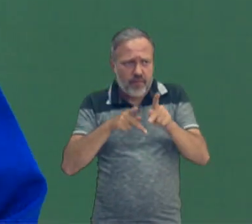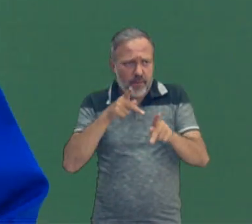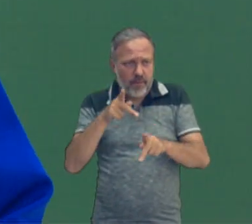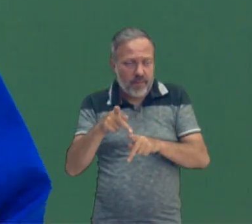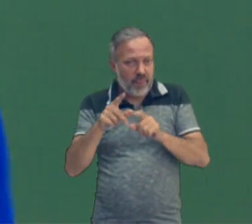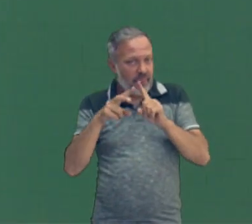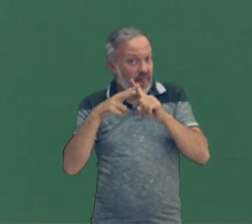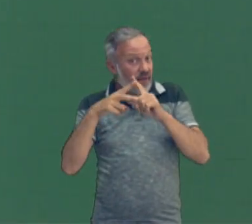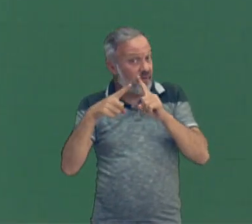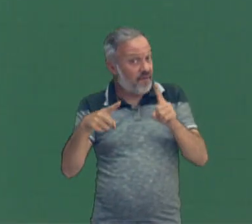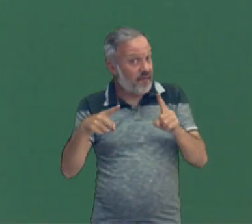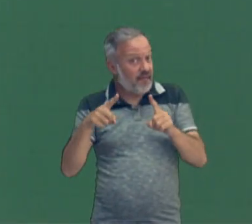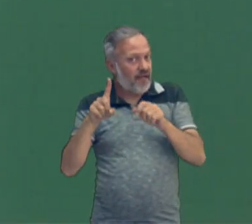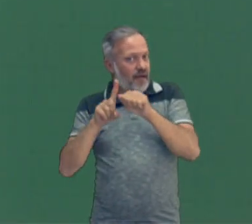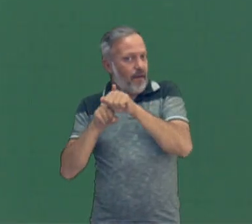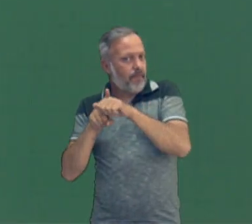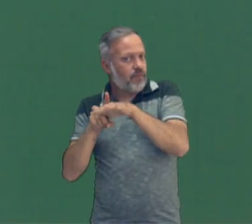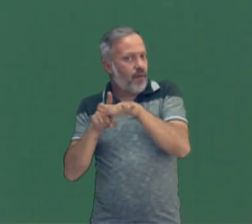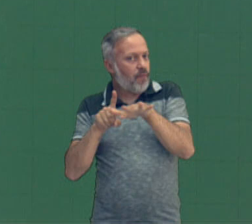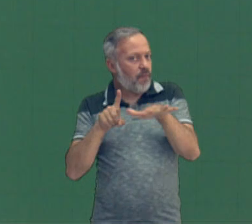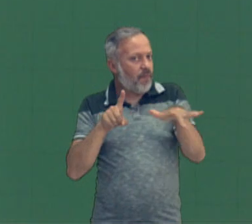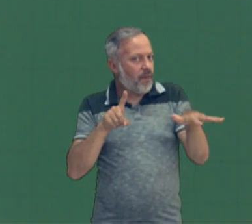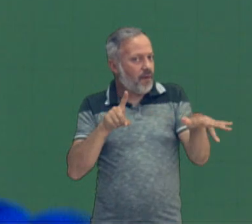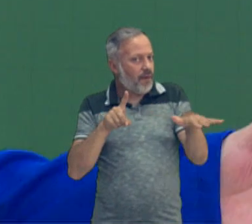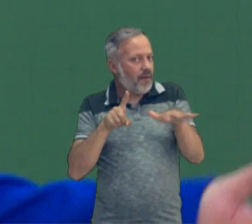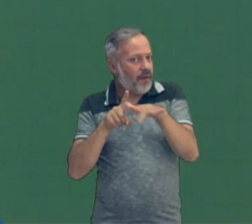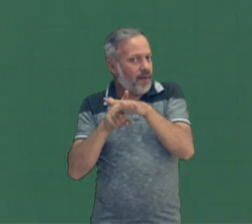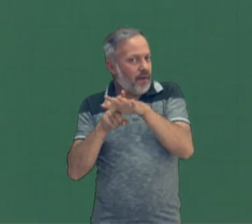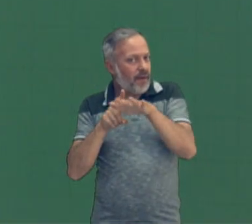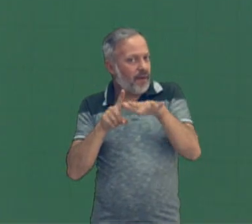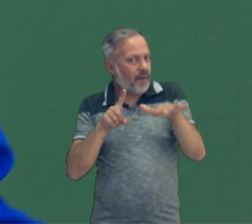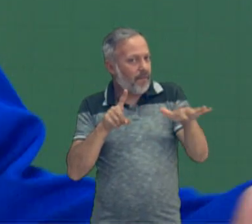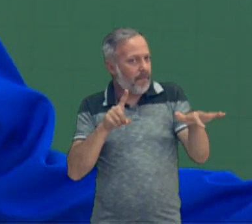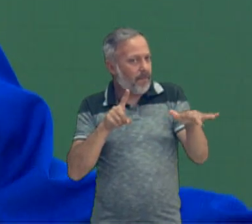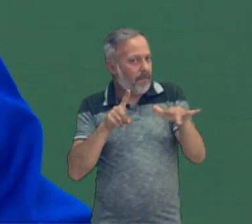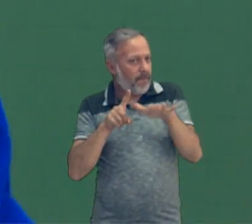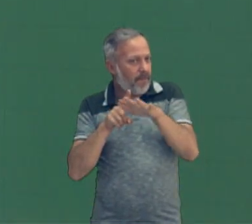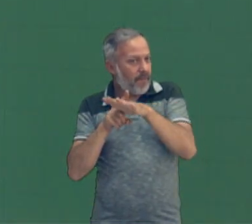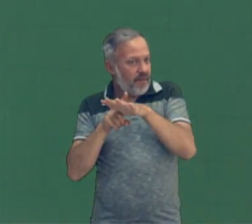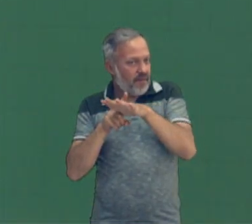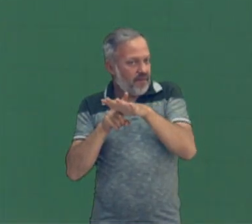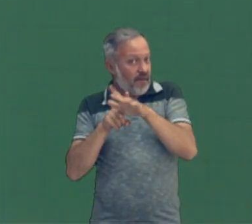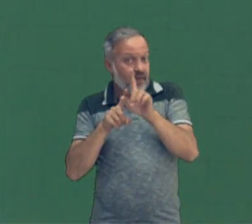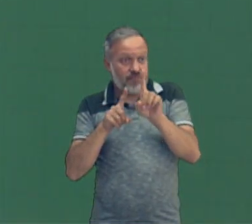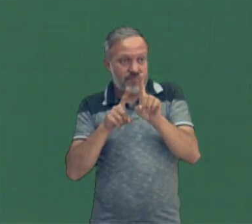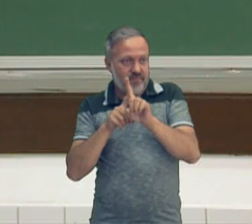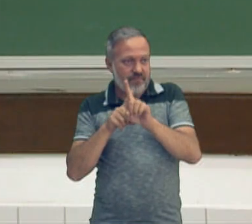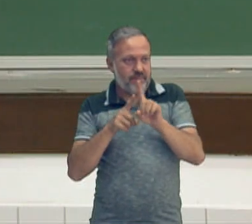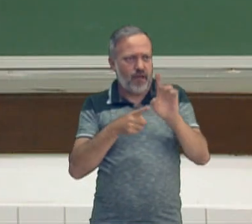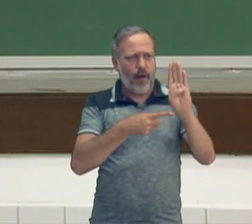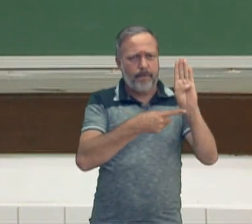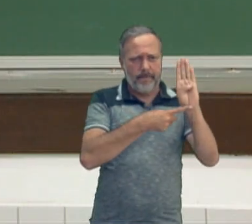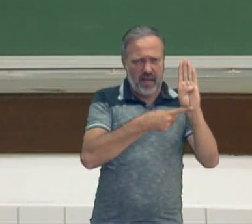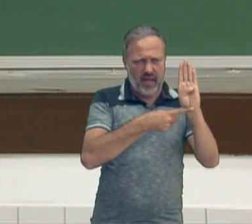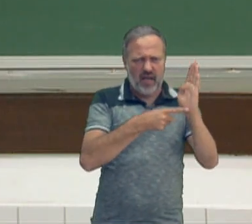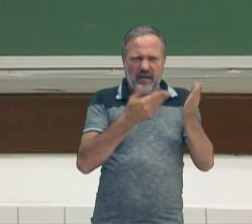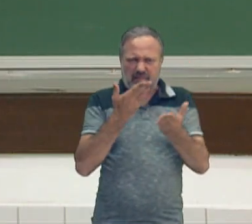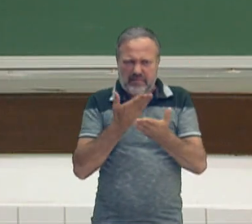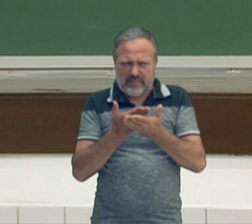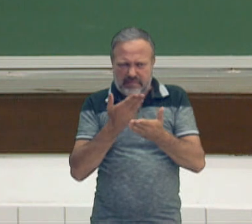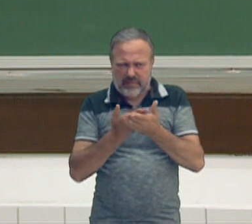é bem terra, né? Poderíamos dizer aí que seria mais estudo da terra, a geografia, né? Estudo das